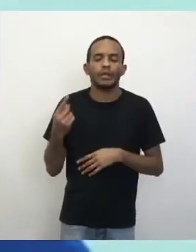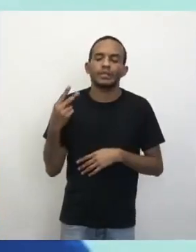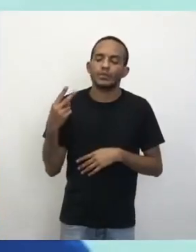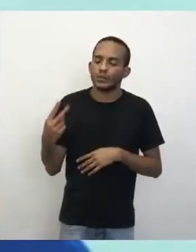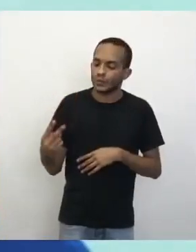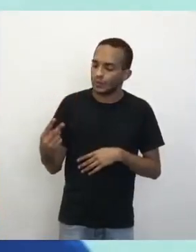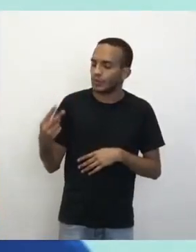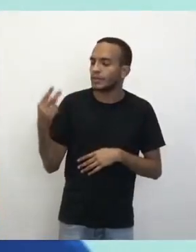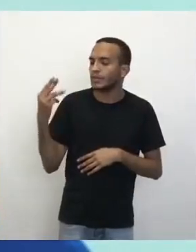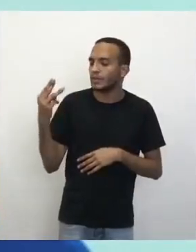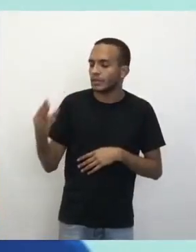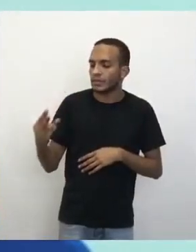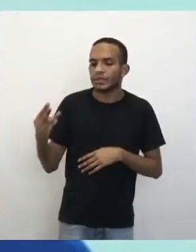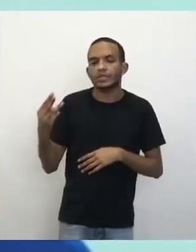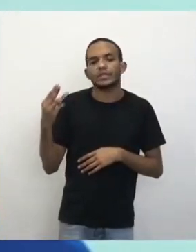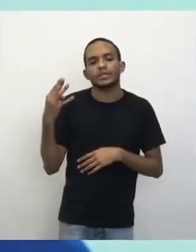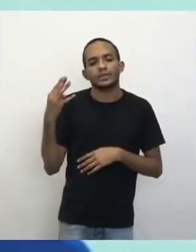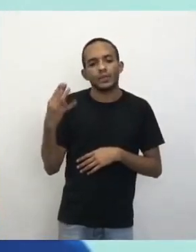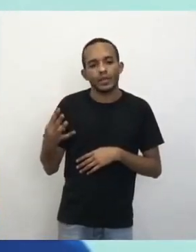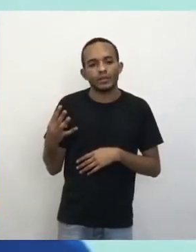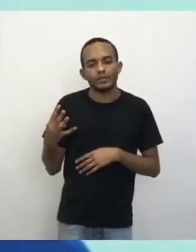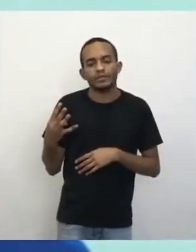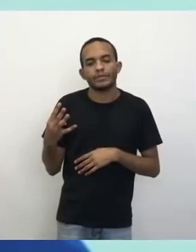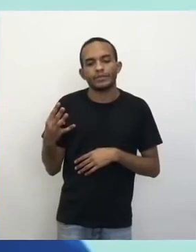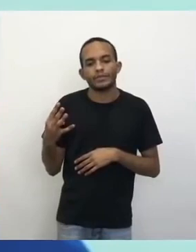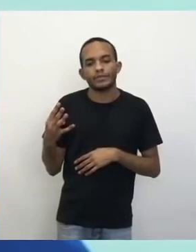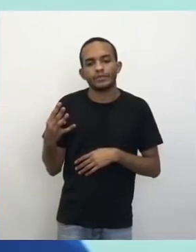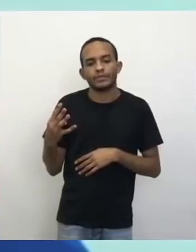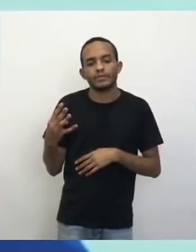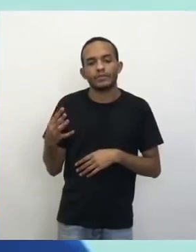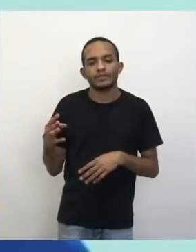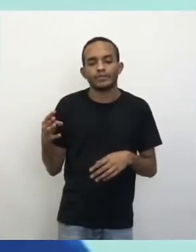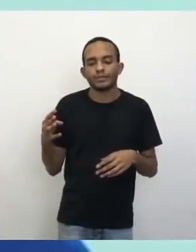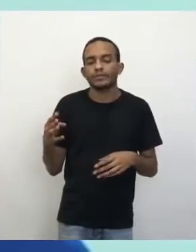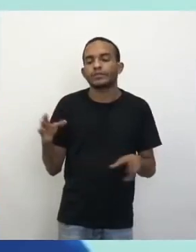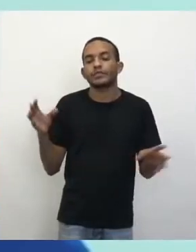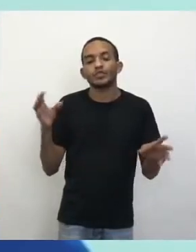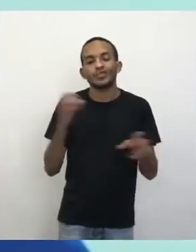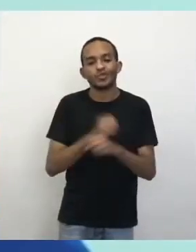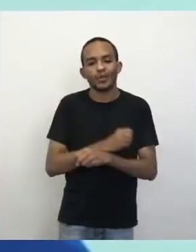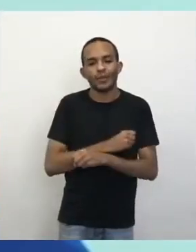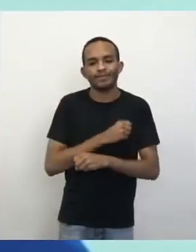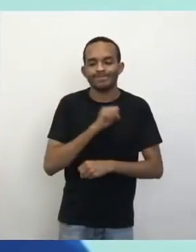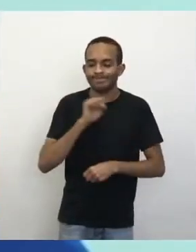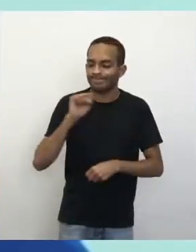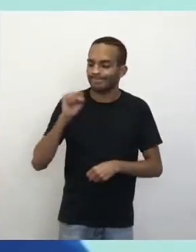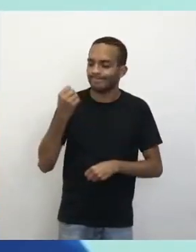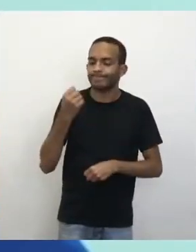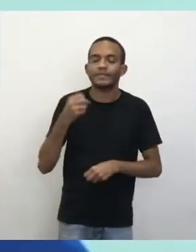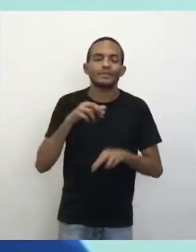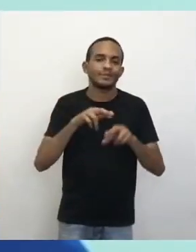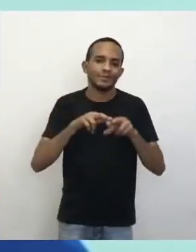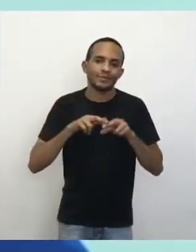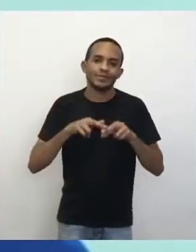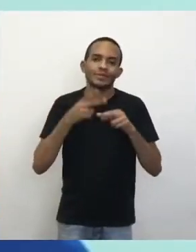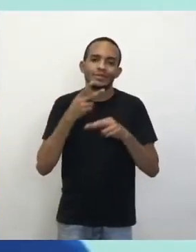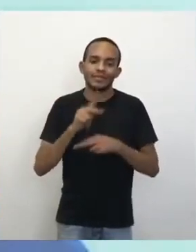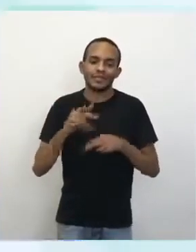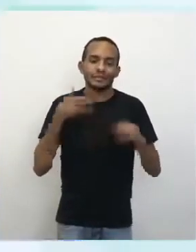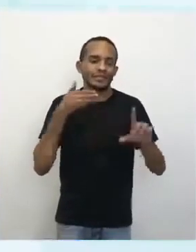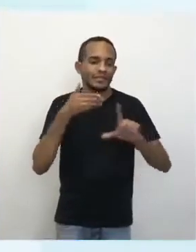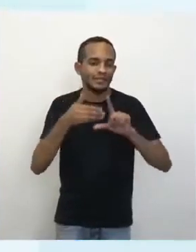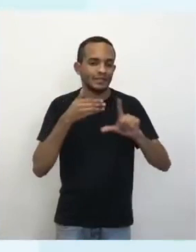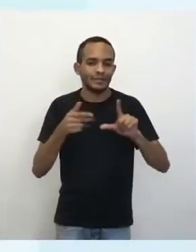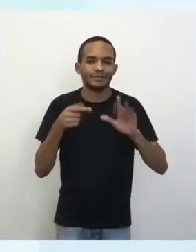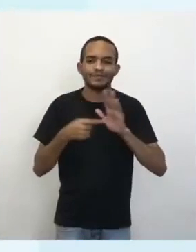1, 2, 3, 4. 4 mais 4, 8. Por isso que aqui no seu